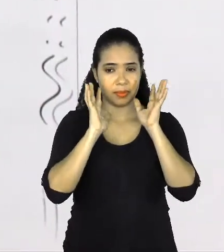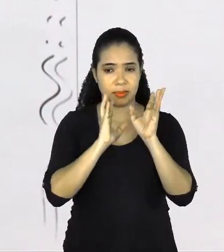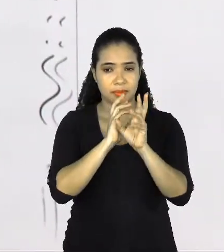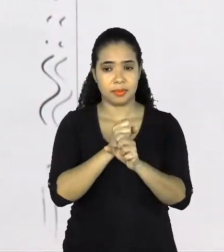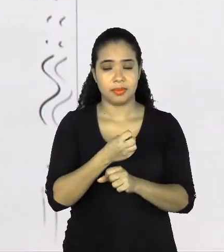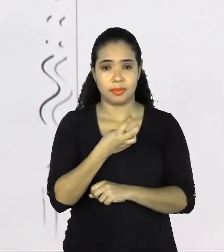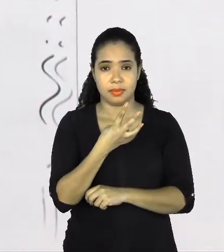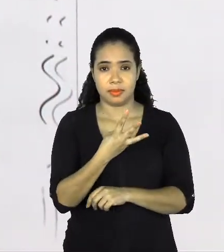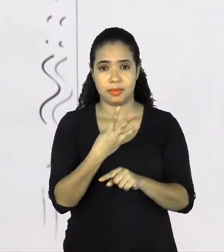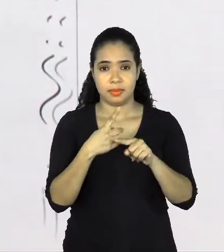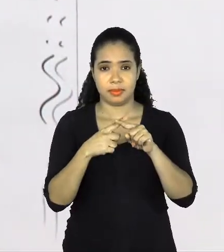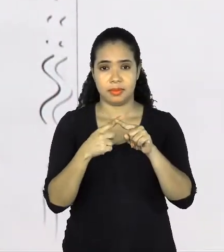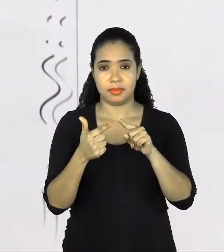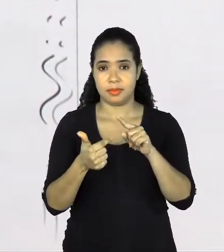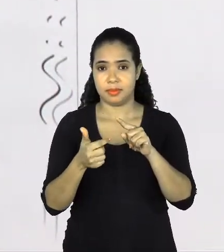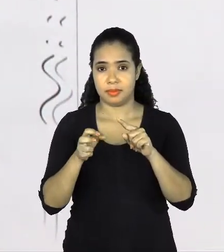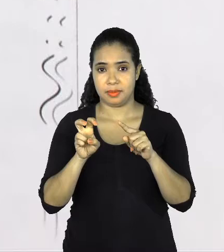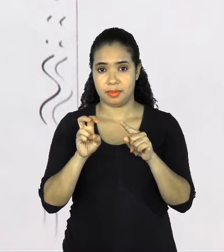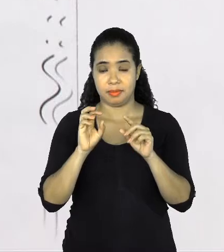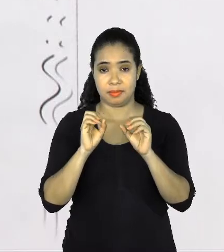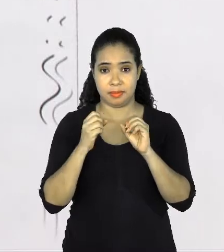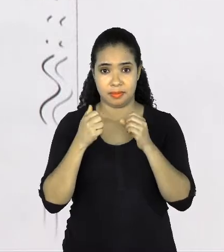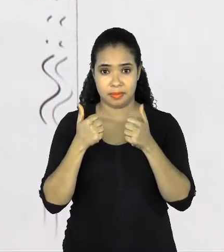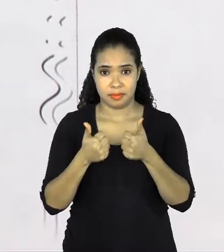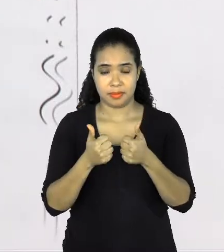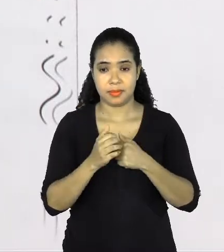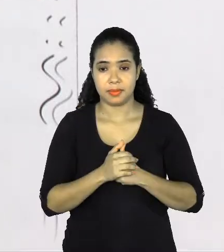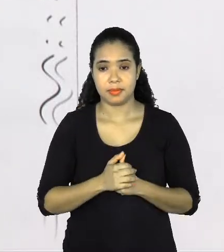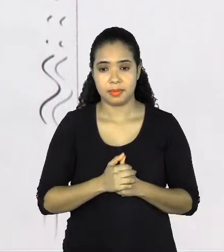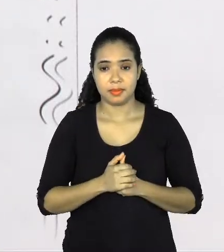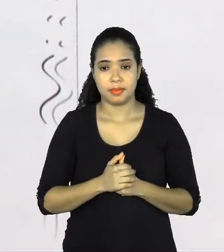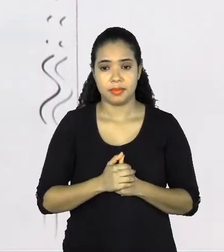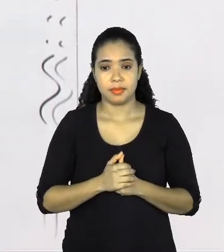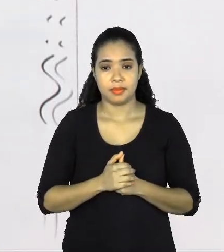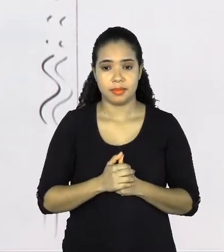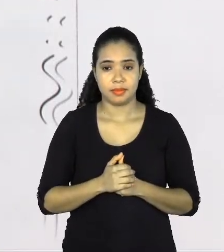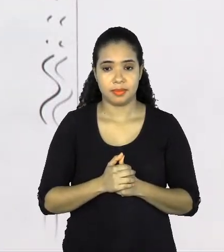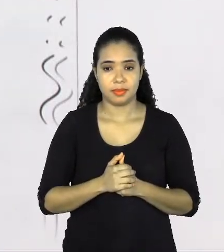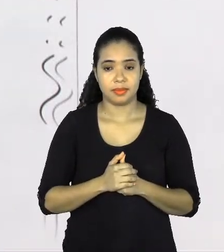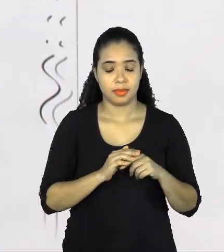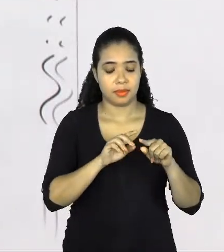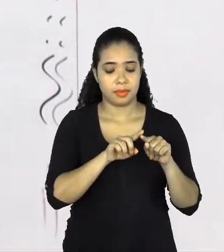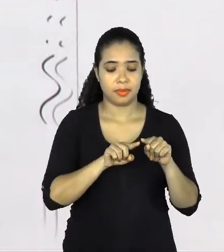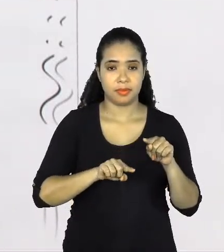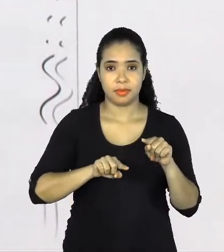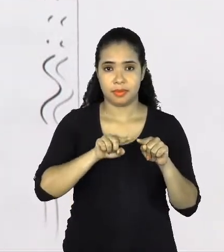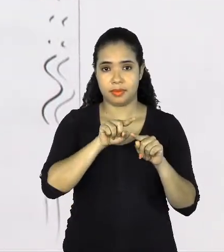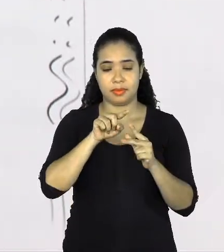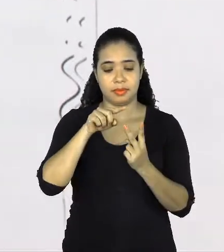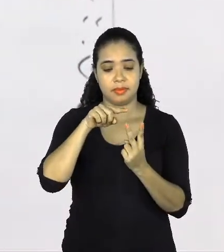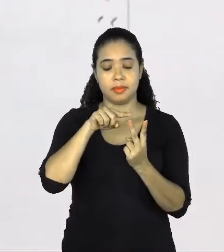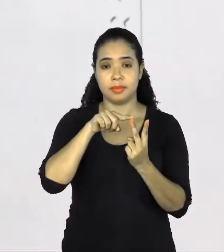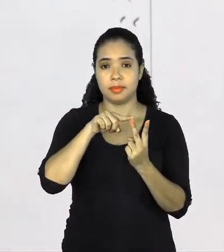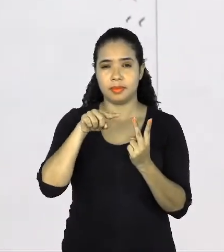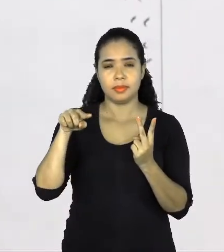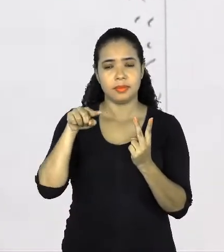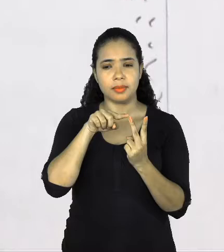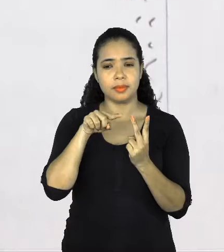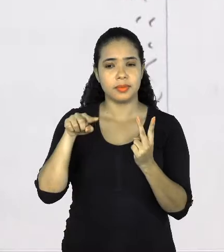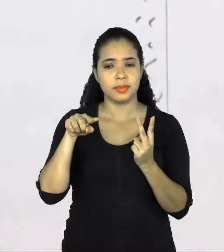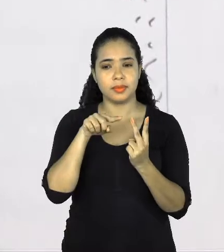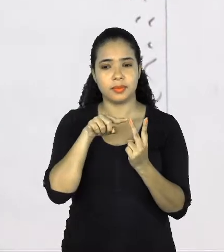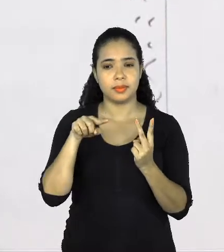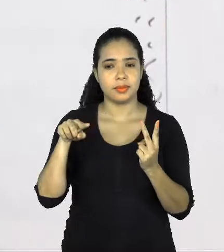25. Tudo bem? O que é potência vai vir em forma de raiz. Por que pensar dessa